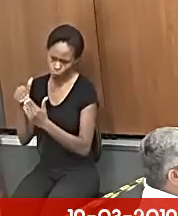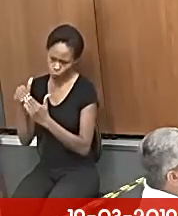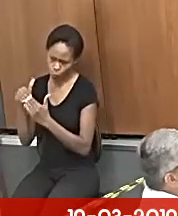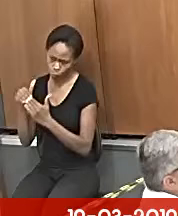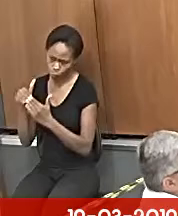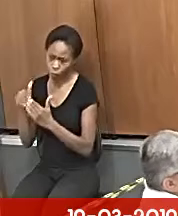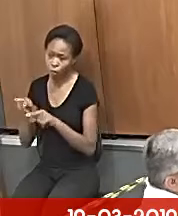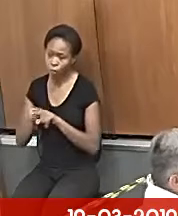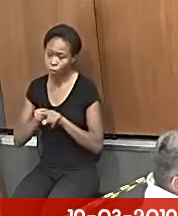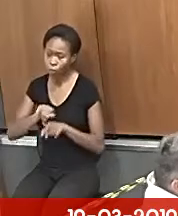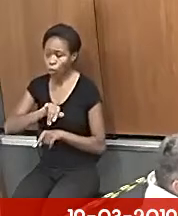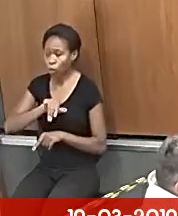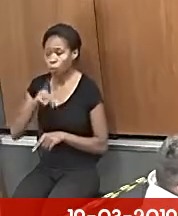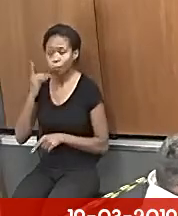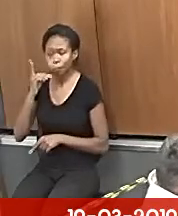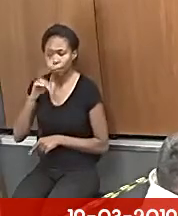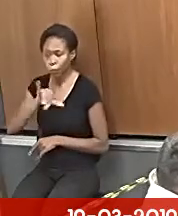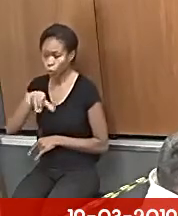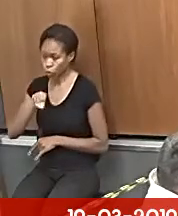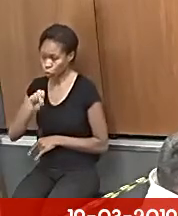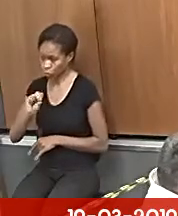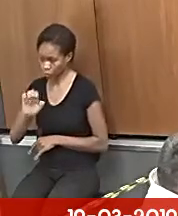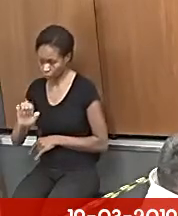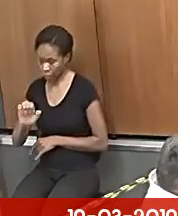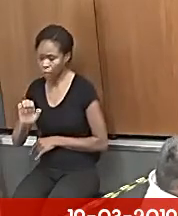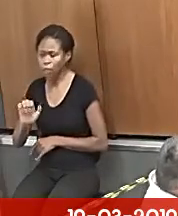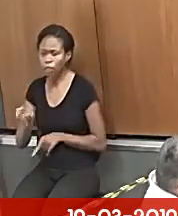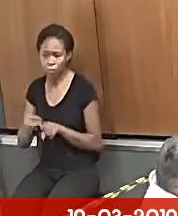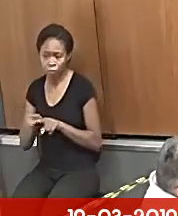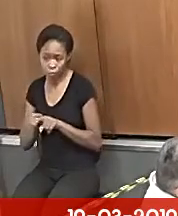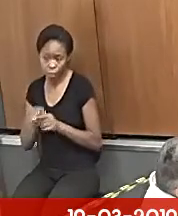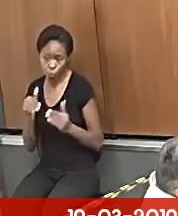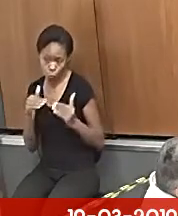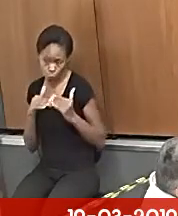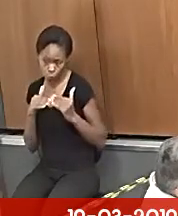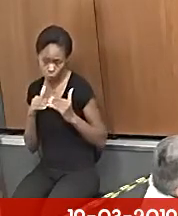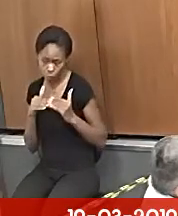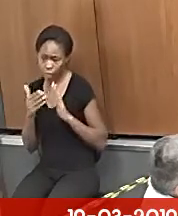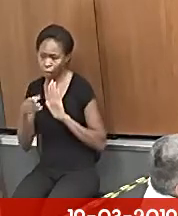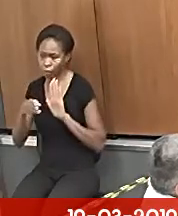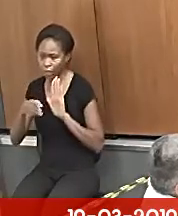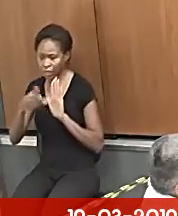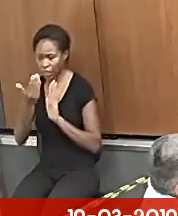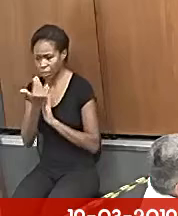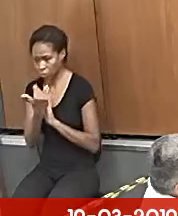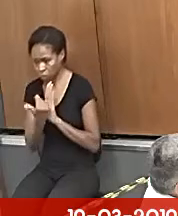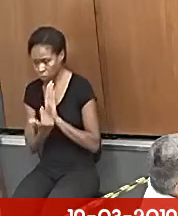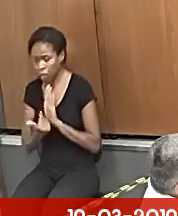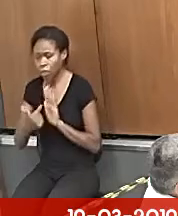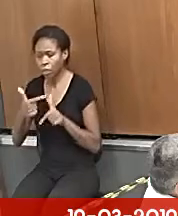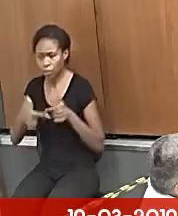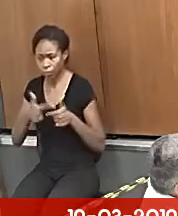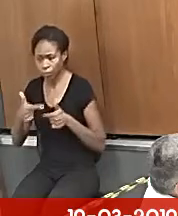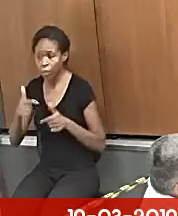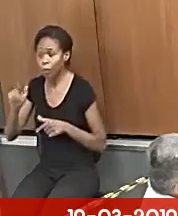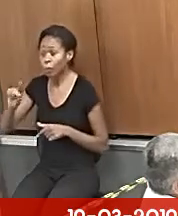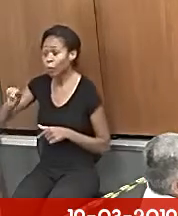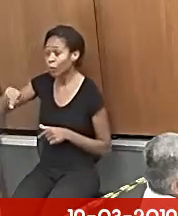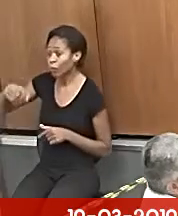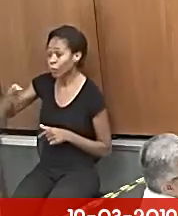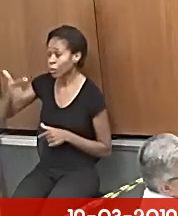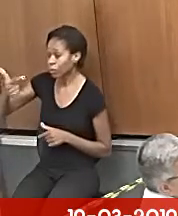e também onde concordar com essa metodologia e e aí no segundo semestre a gente faz é